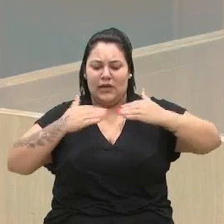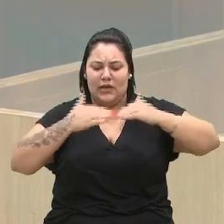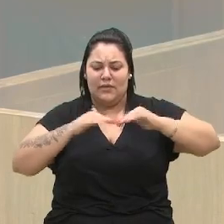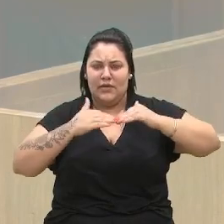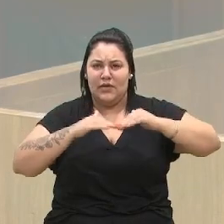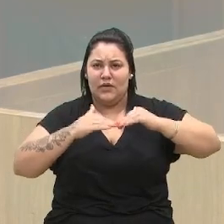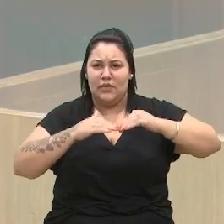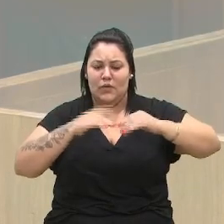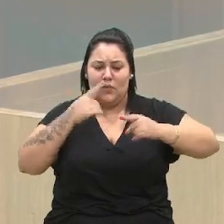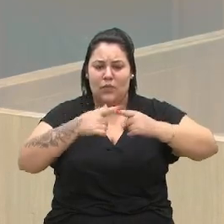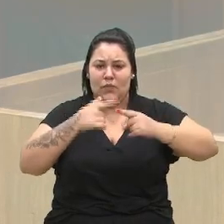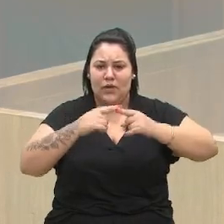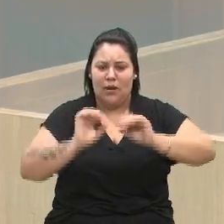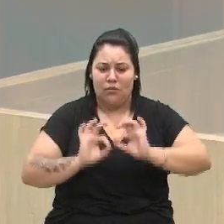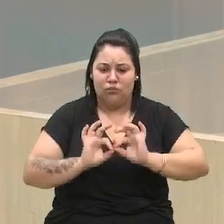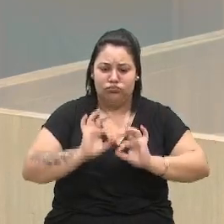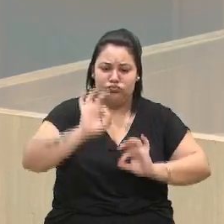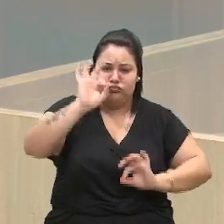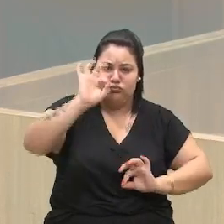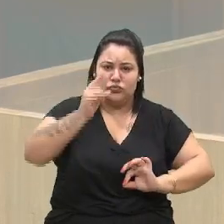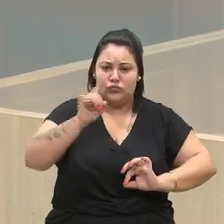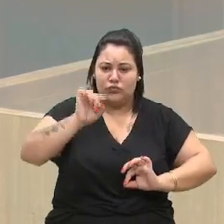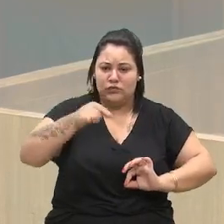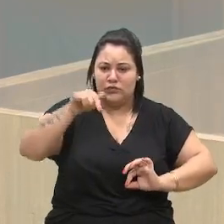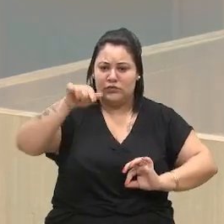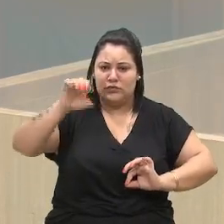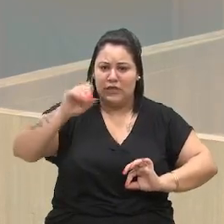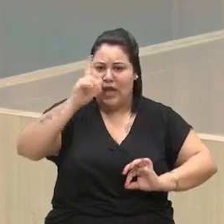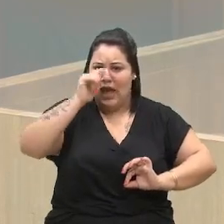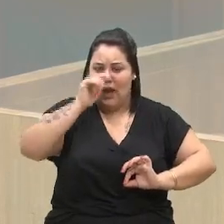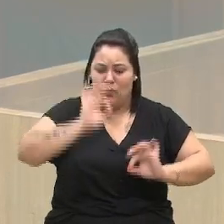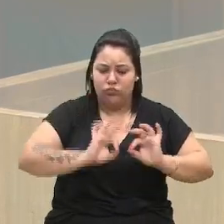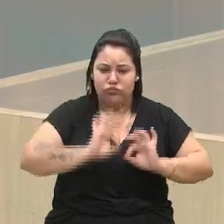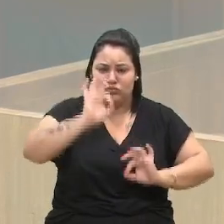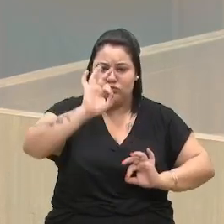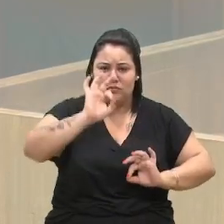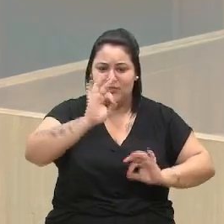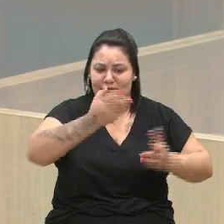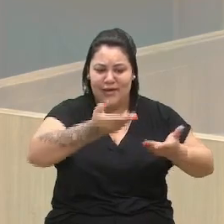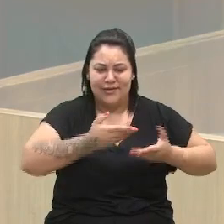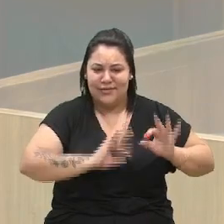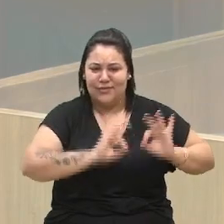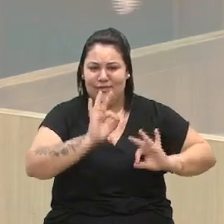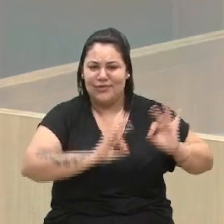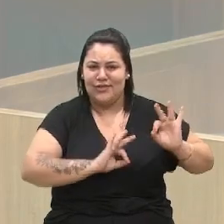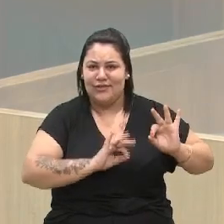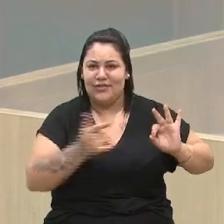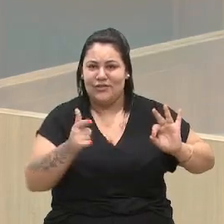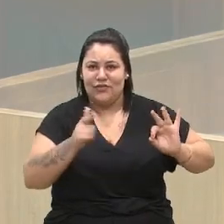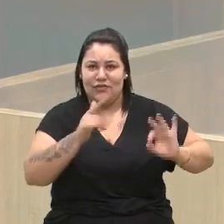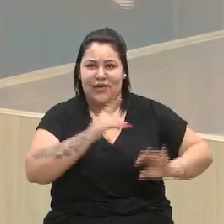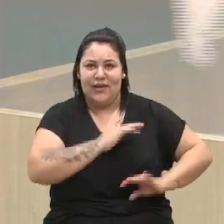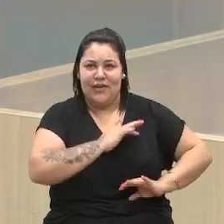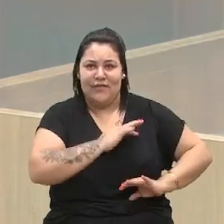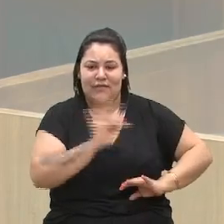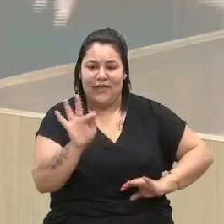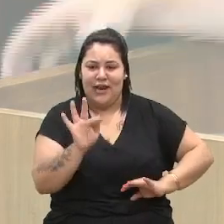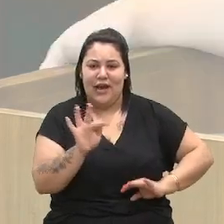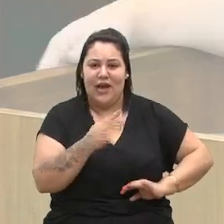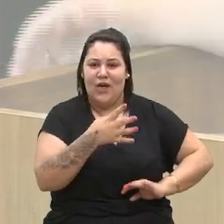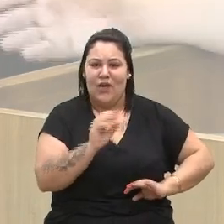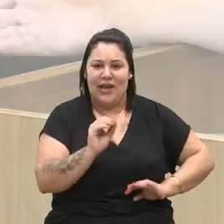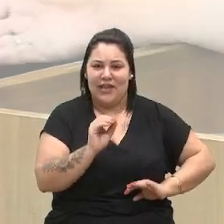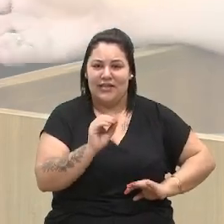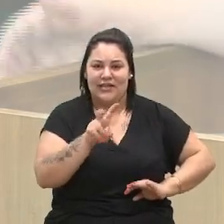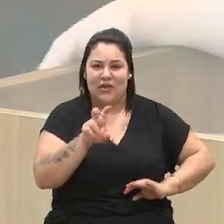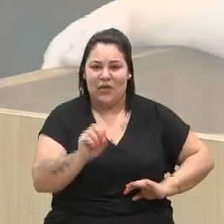aumenta a água de 1,70 m de altura. Ela não vai ser contemplada se não vier recursos federais, porque é 40, 50